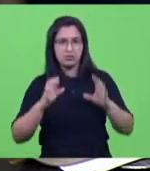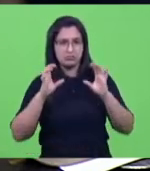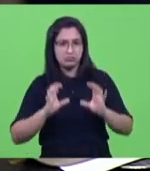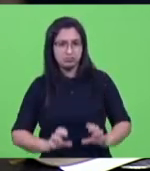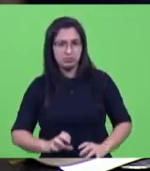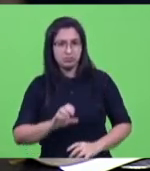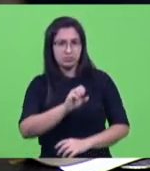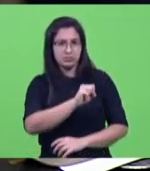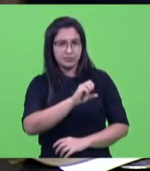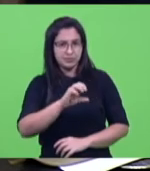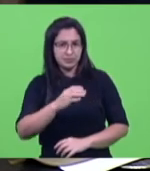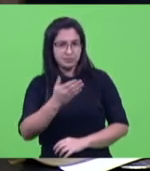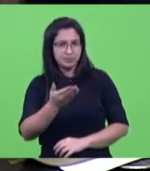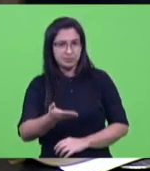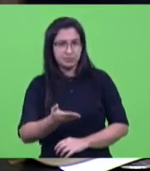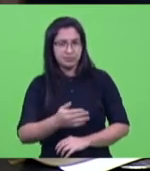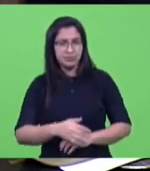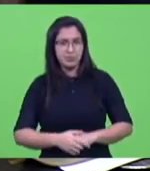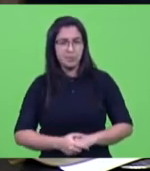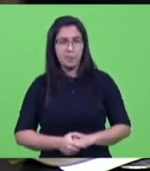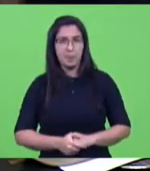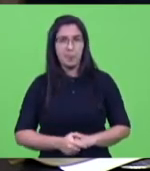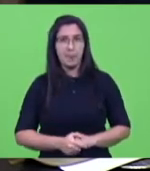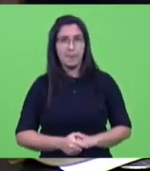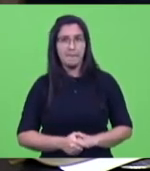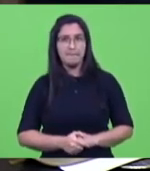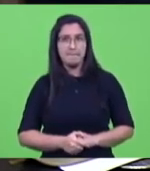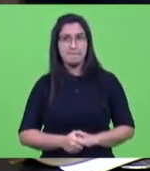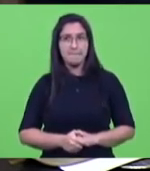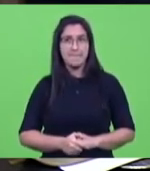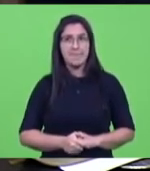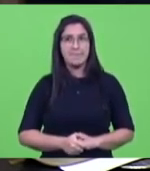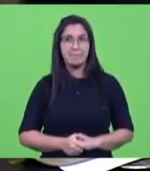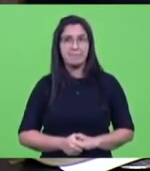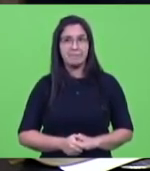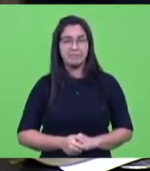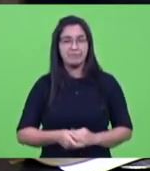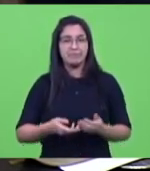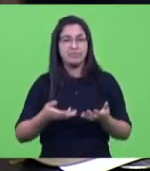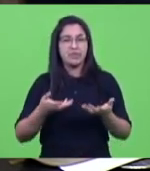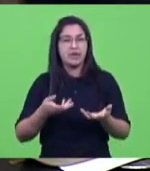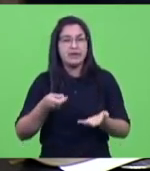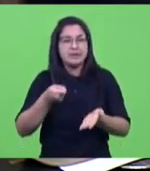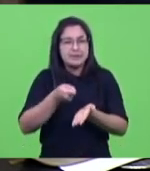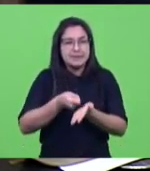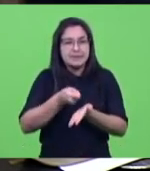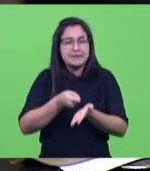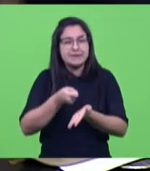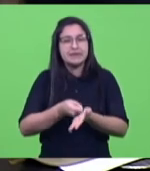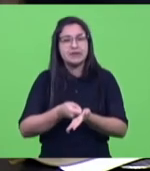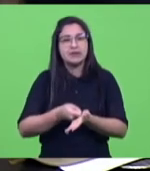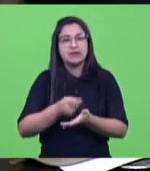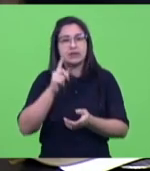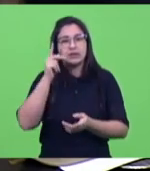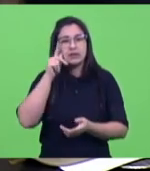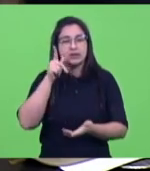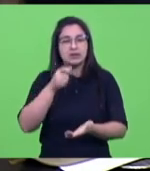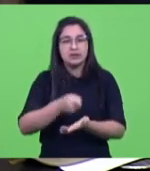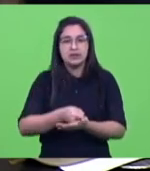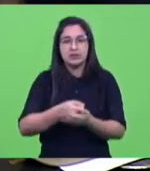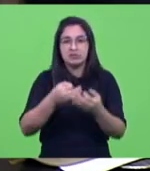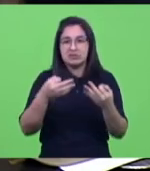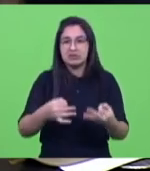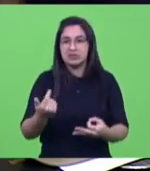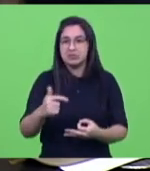e... Mais um minuto para concluir, deputado. Manter e insistir em medidas incoerentes. Não é nem só